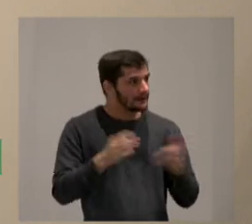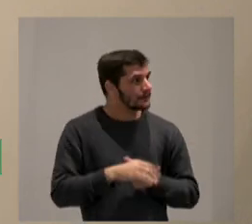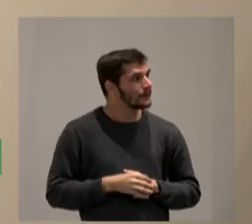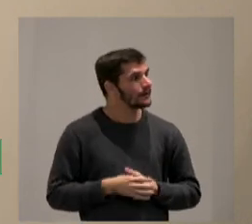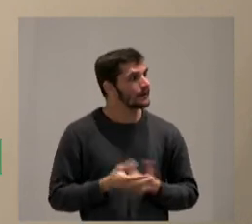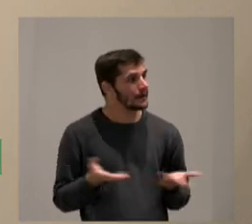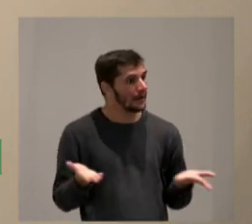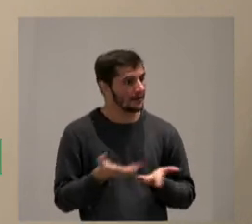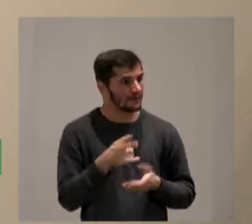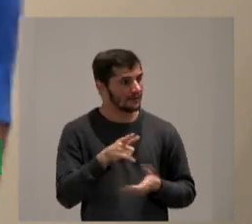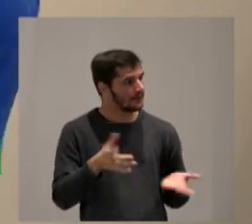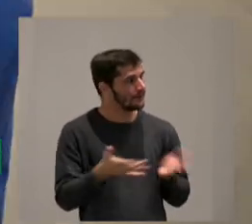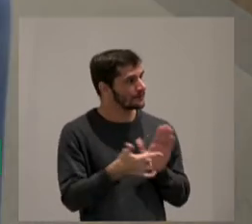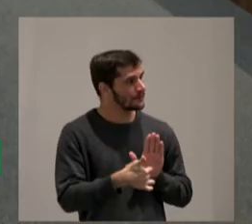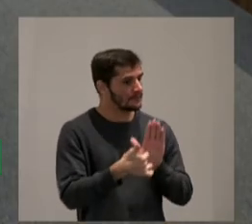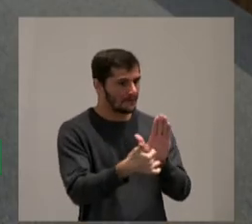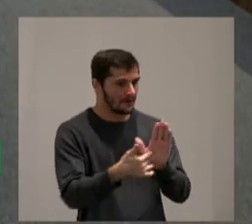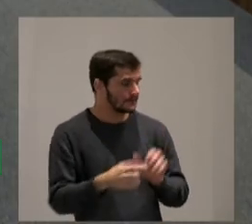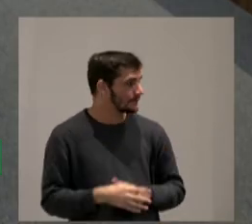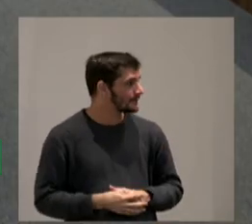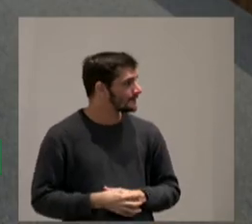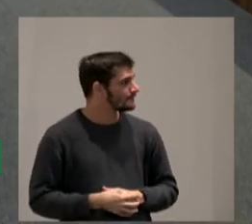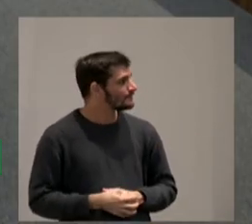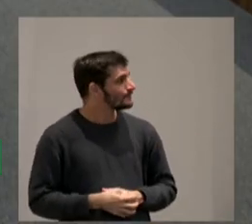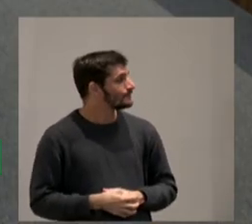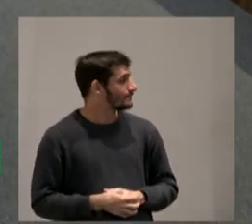tartaruga levantar?